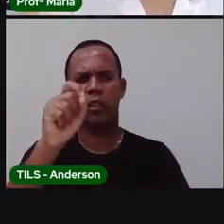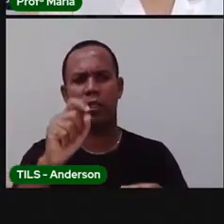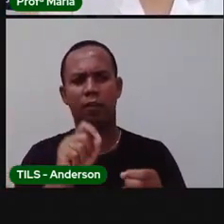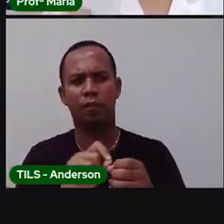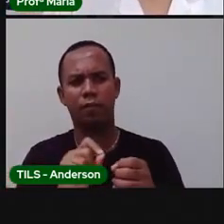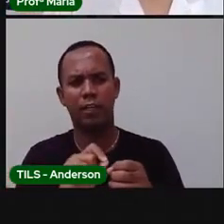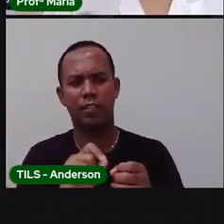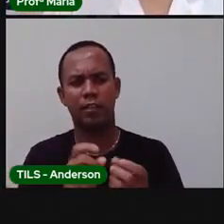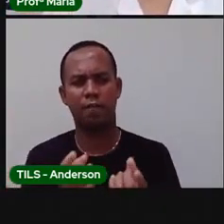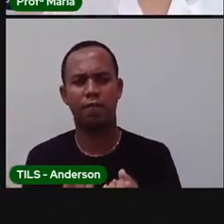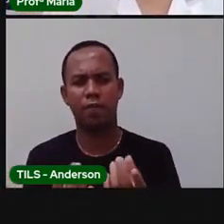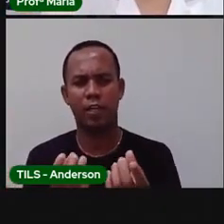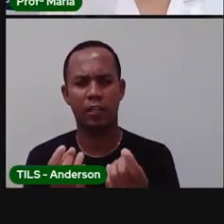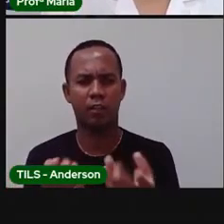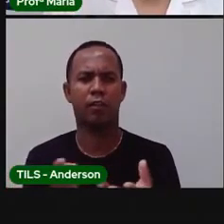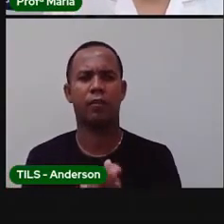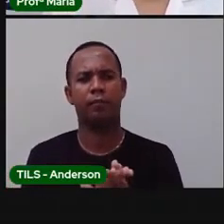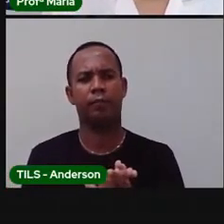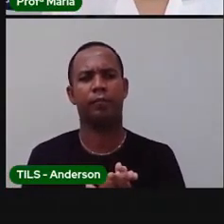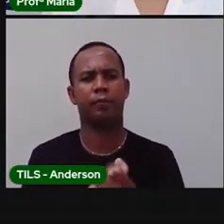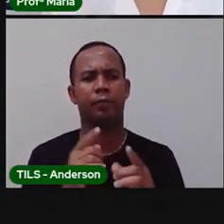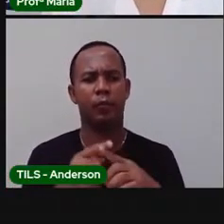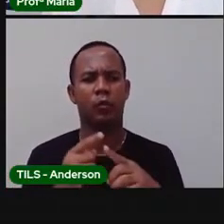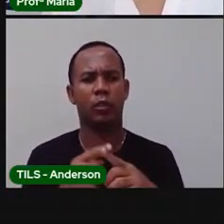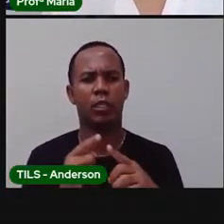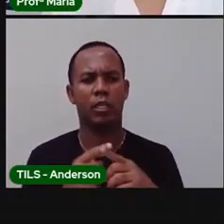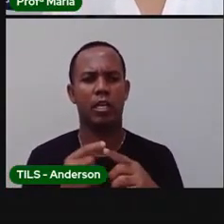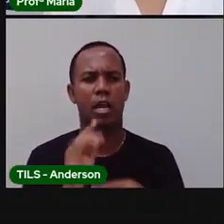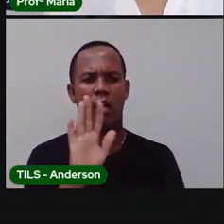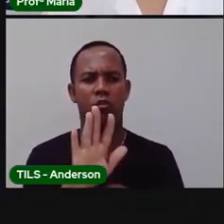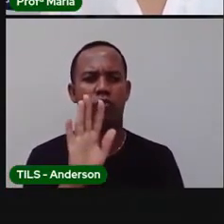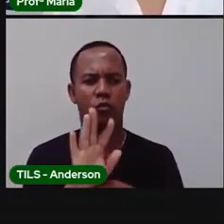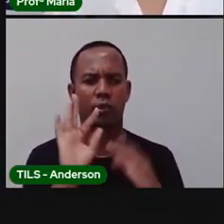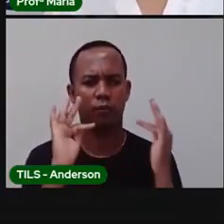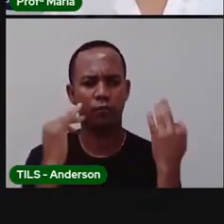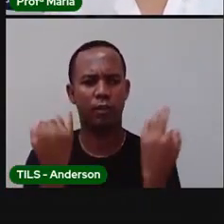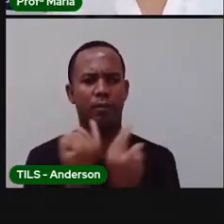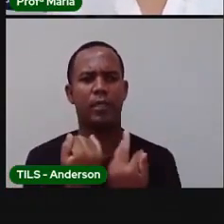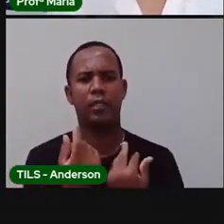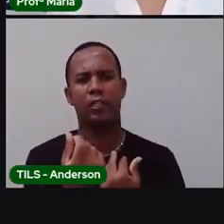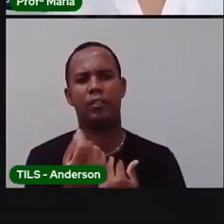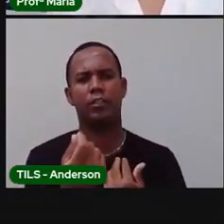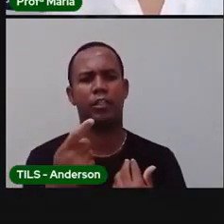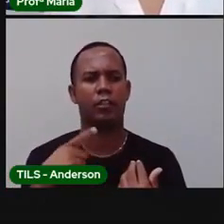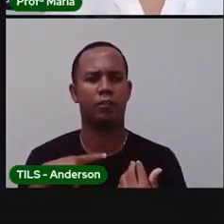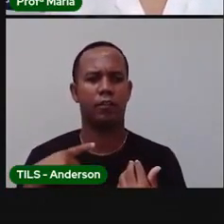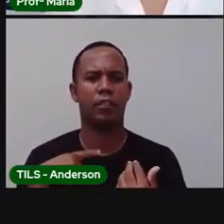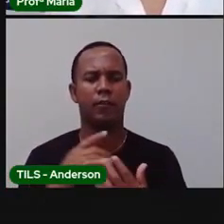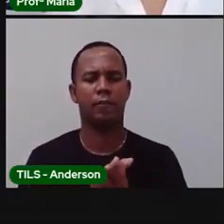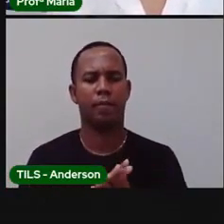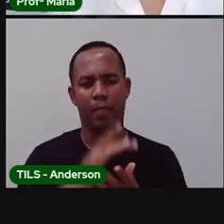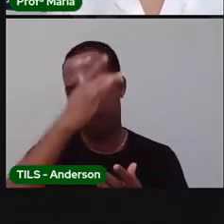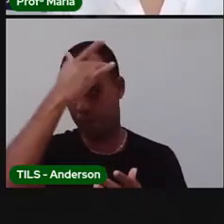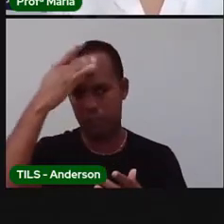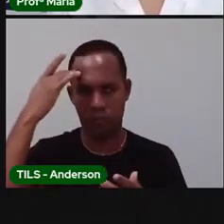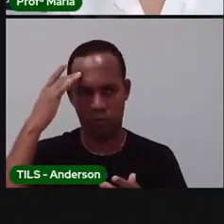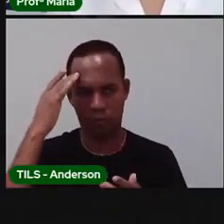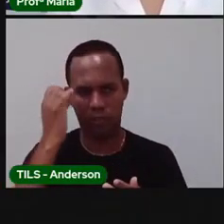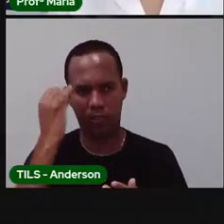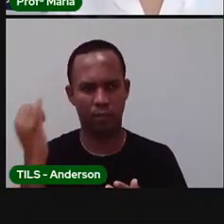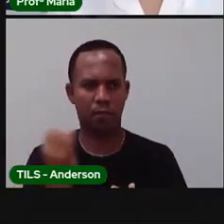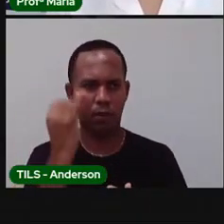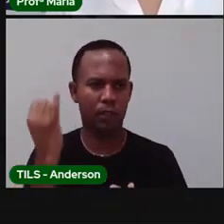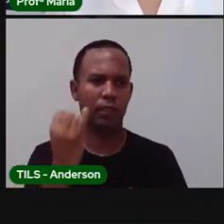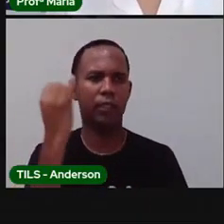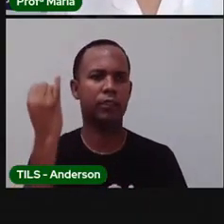fazerem a venda, porque vai ajudar no sustento da família, certo? E essas pessoas são muito importantes, porque querendo ou não, eles estão fazendo o quê?